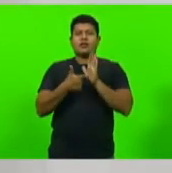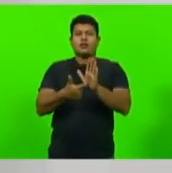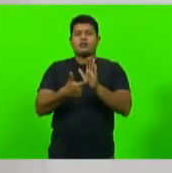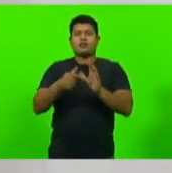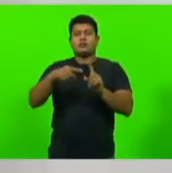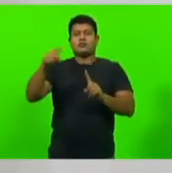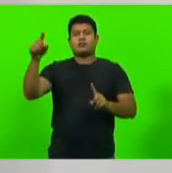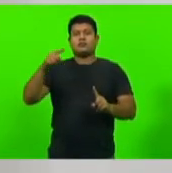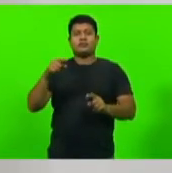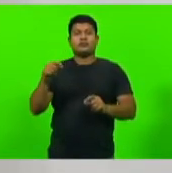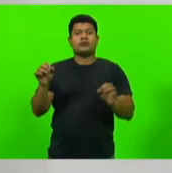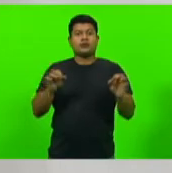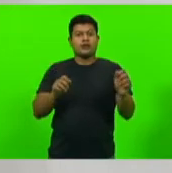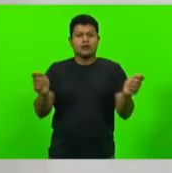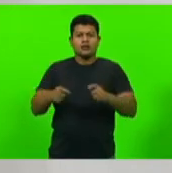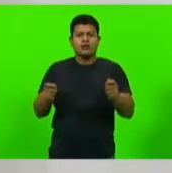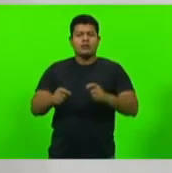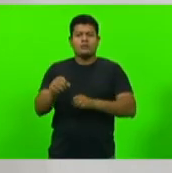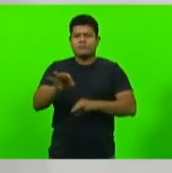importantíssimas que podem ser feitas,